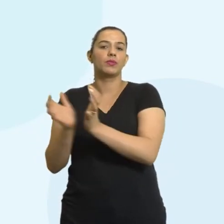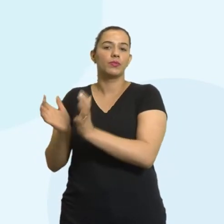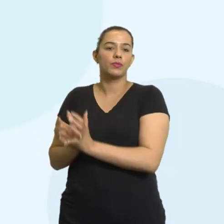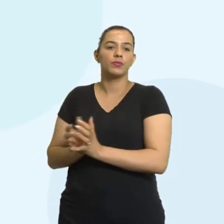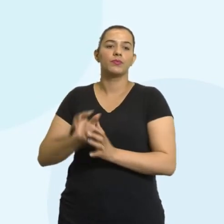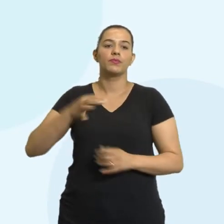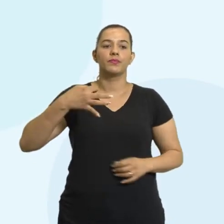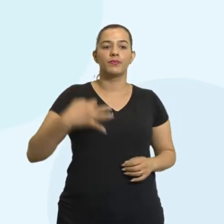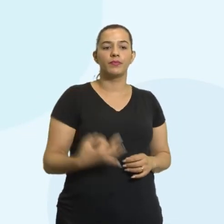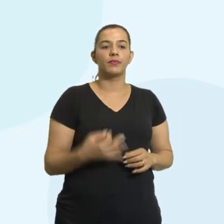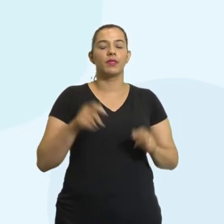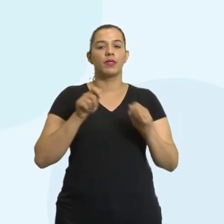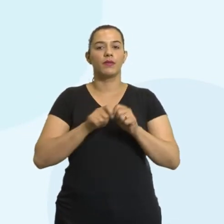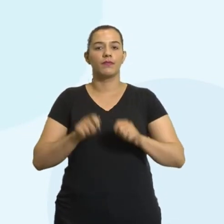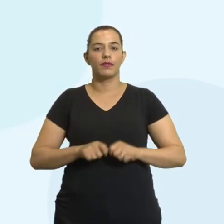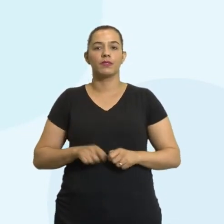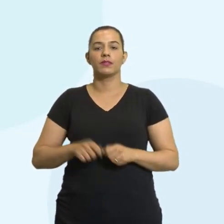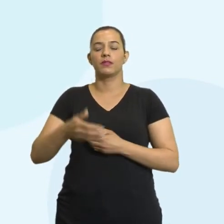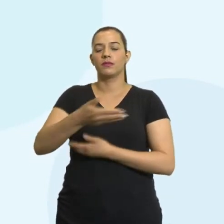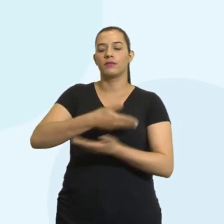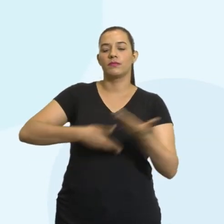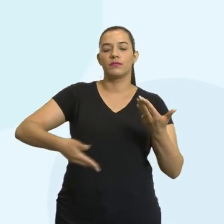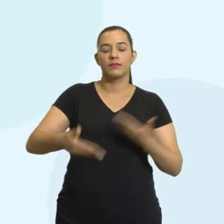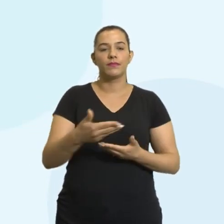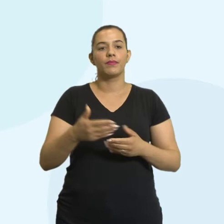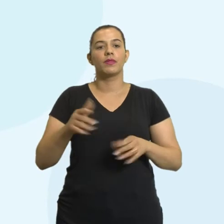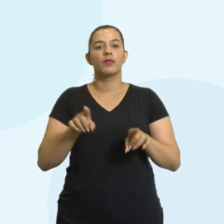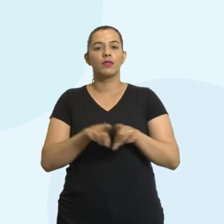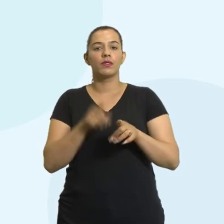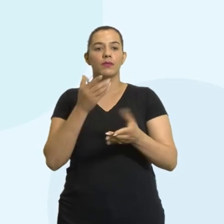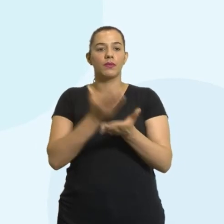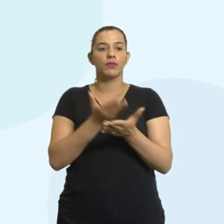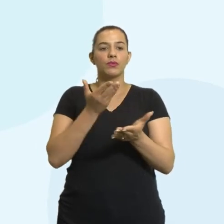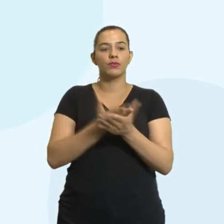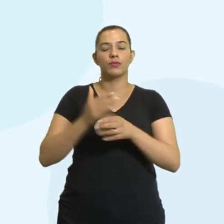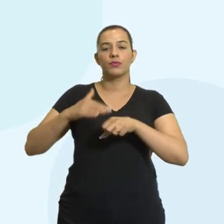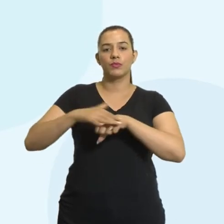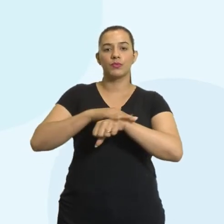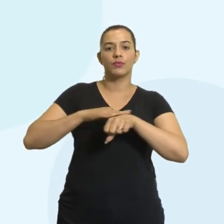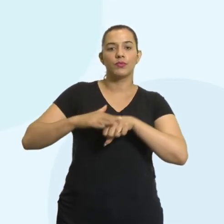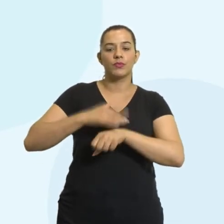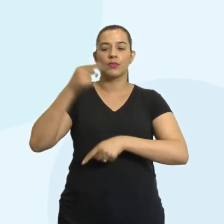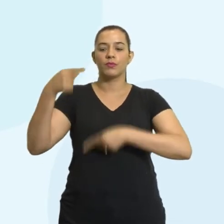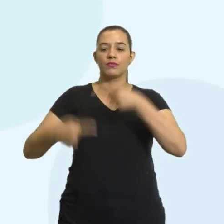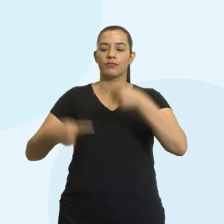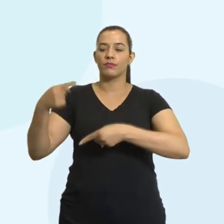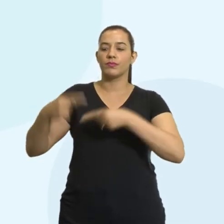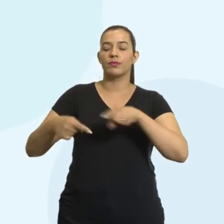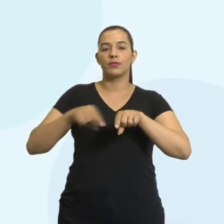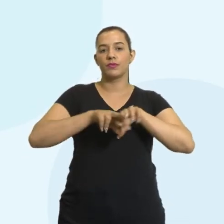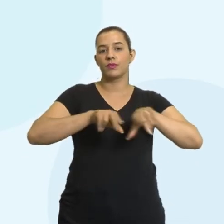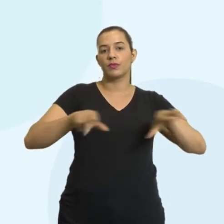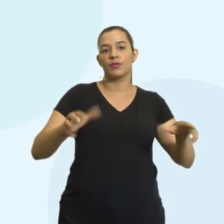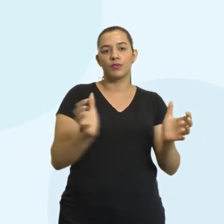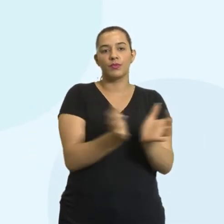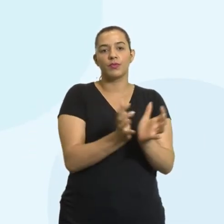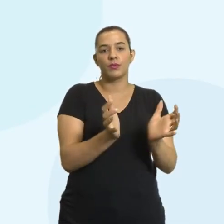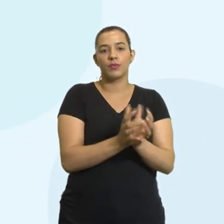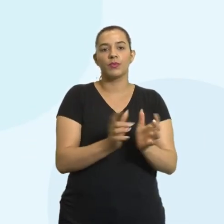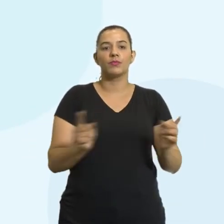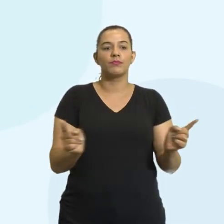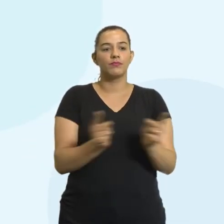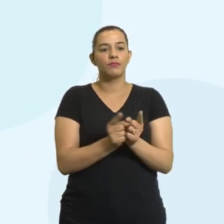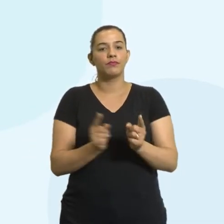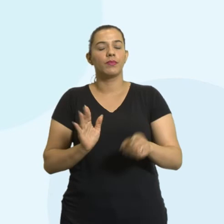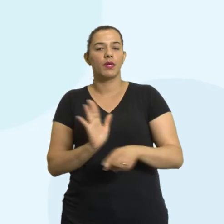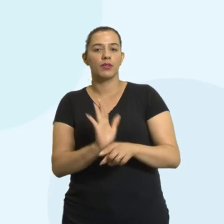o professor realizando essa mediação e os estudantes em conversa, em debate nesses pequenos grupos,